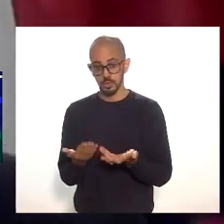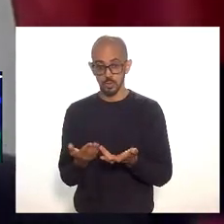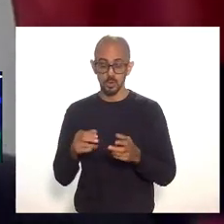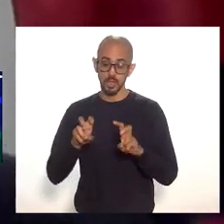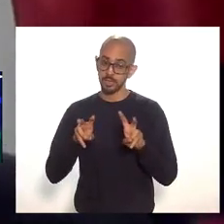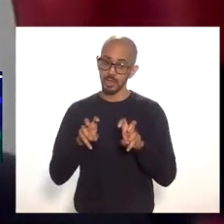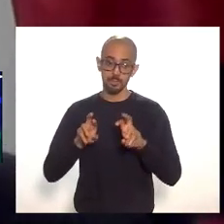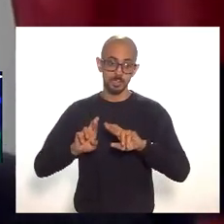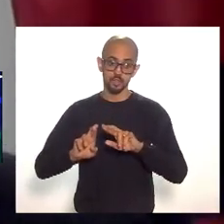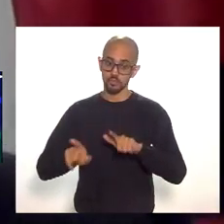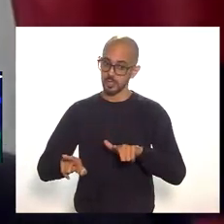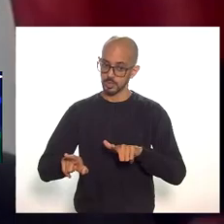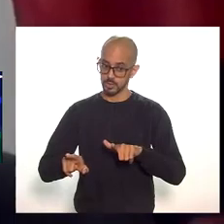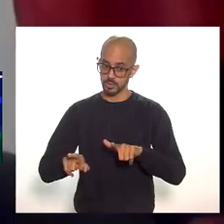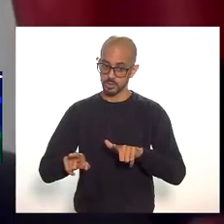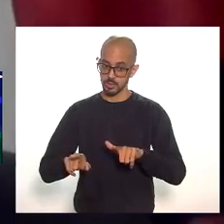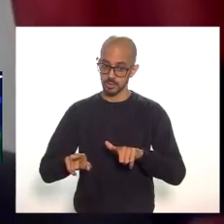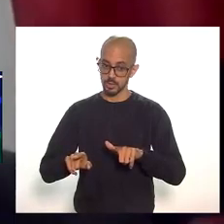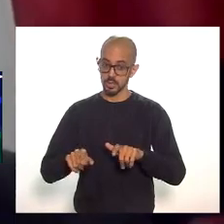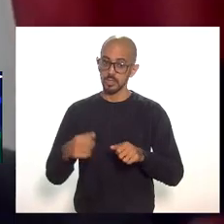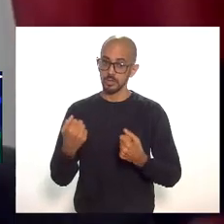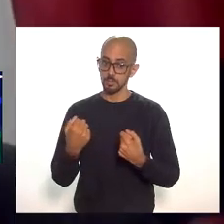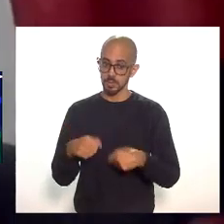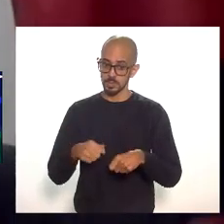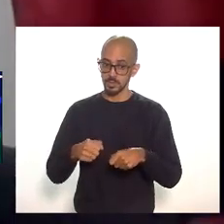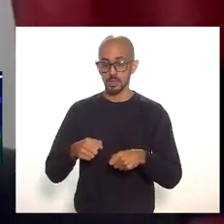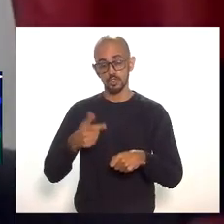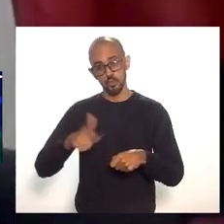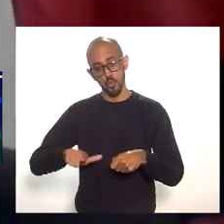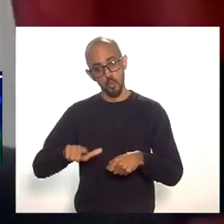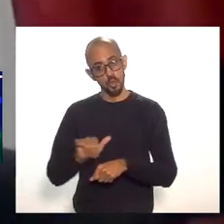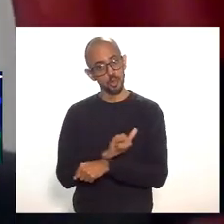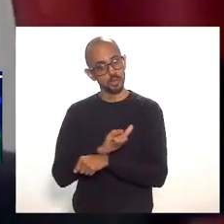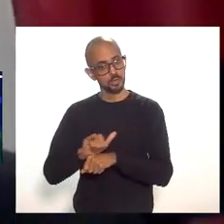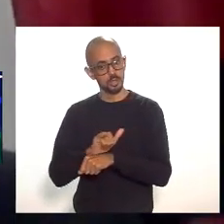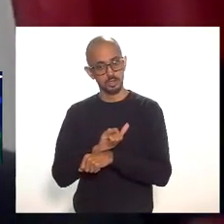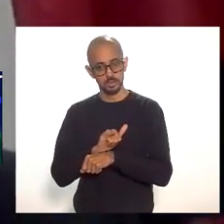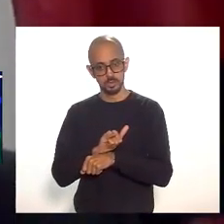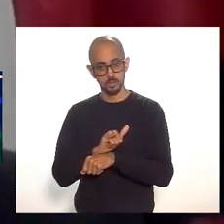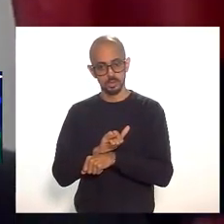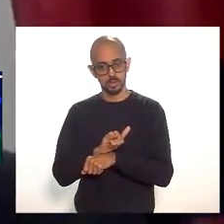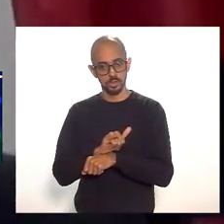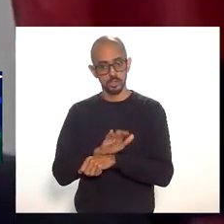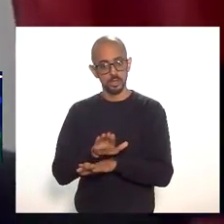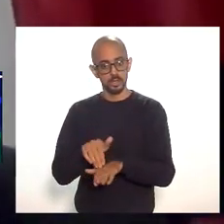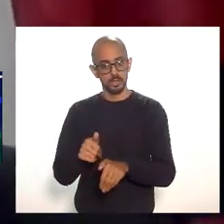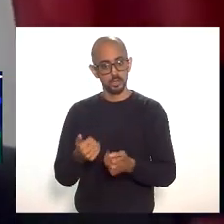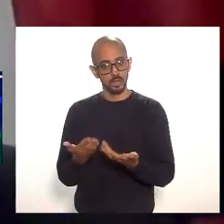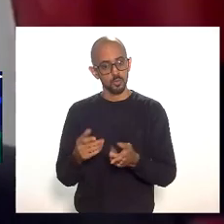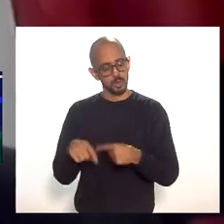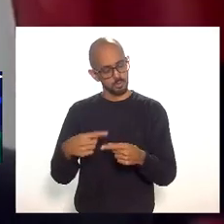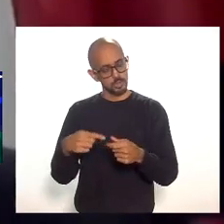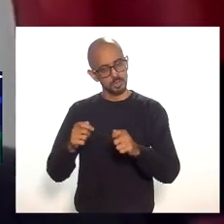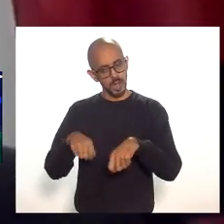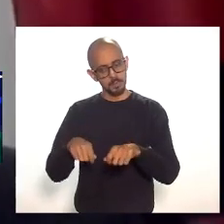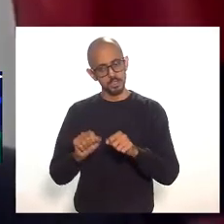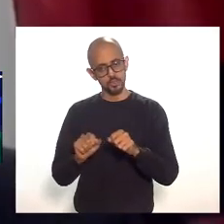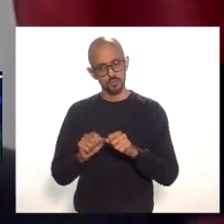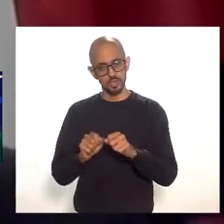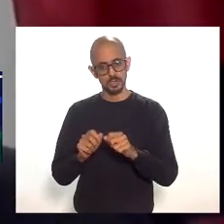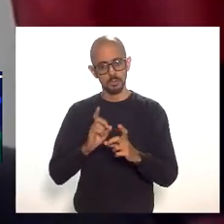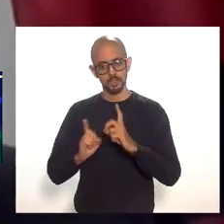distintos e que deveriam ser tratados de outra forma. E aí a gente depois pode fazer uma discussão específica sobre